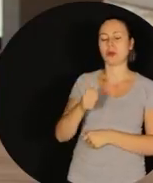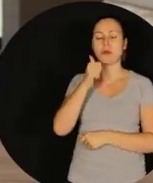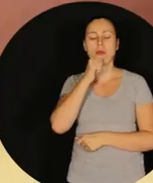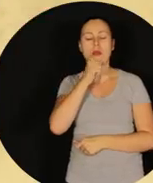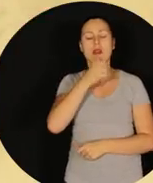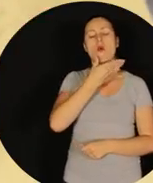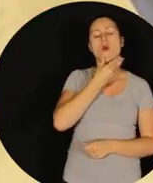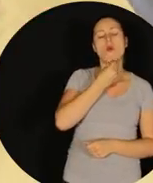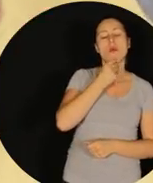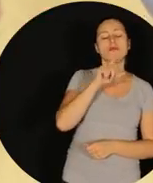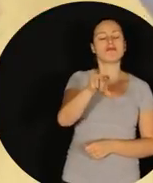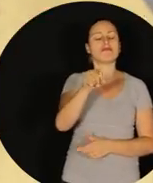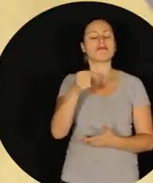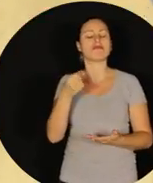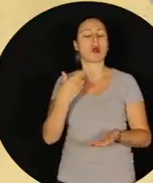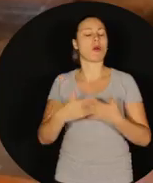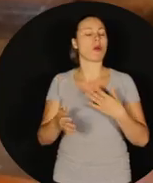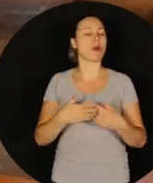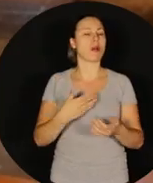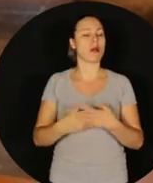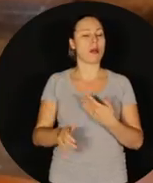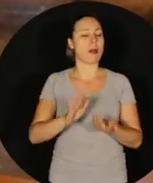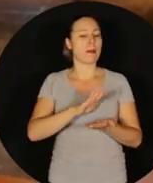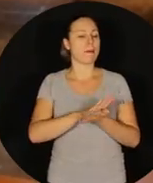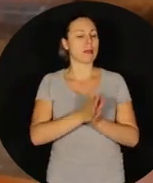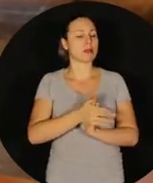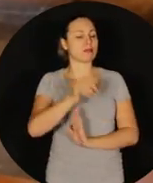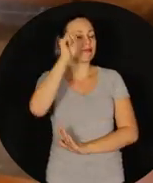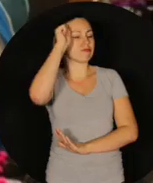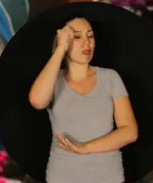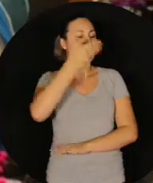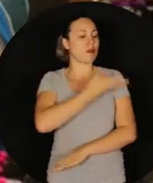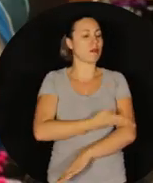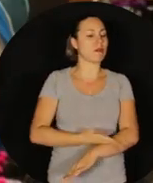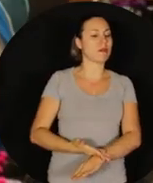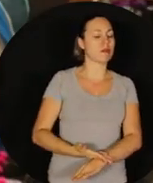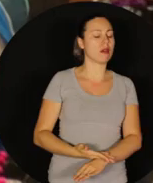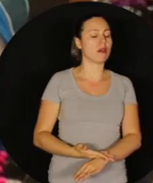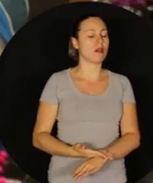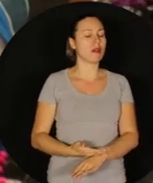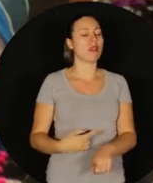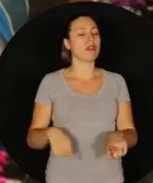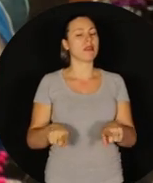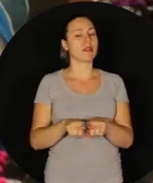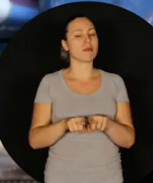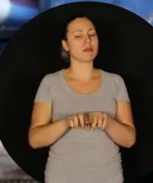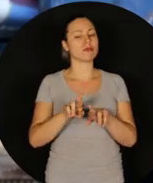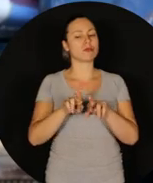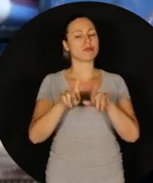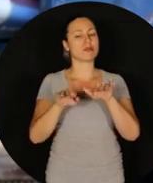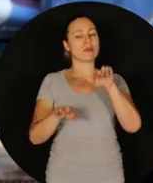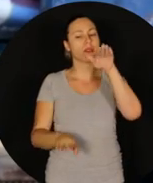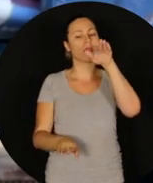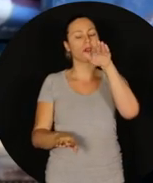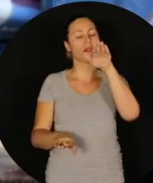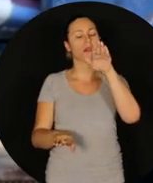De gênero, em relação à orientação sexual, preconceito etno-racial e, especialmente,